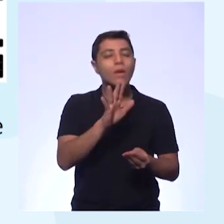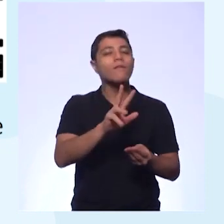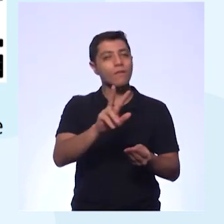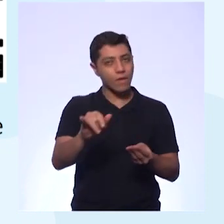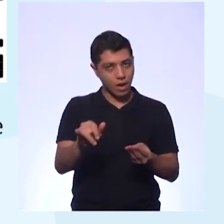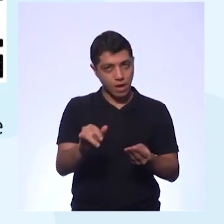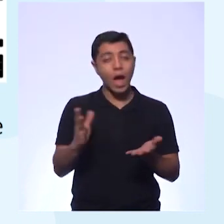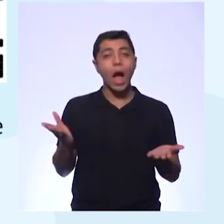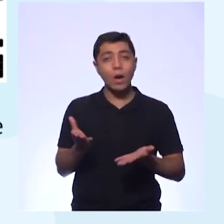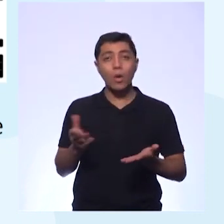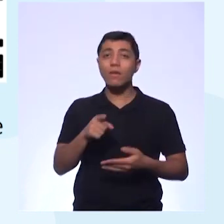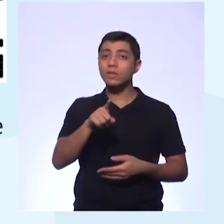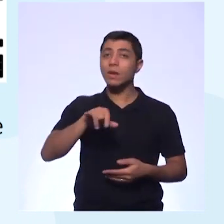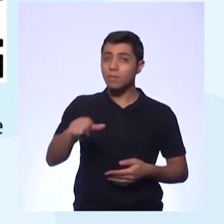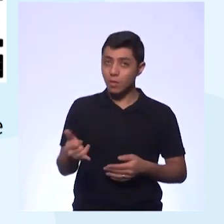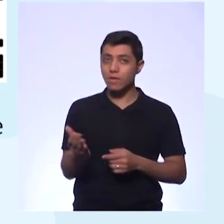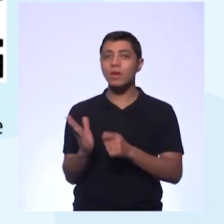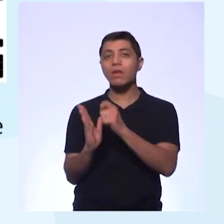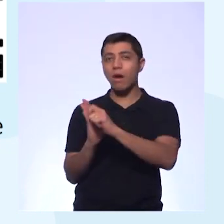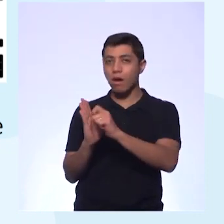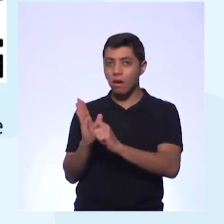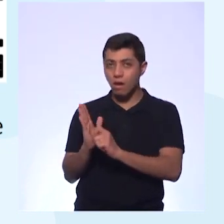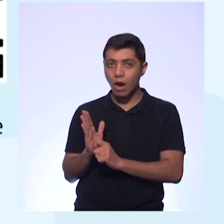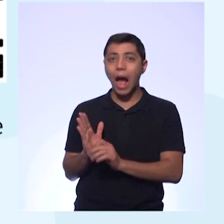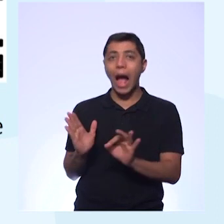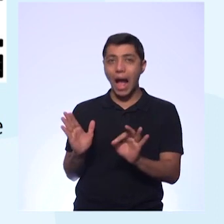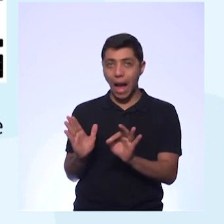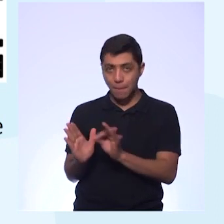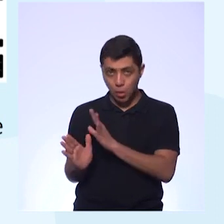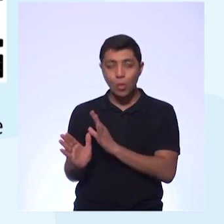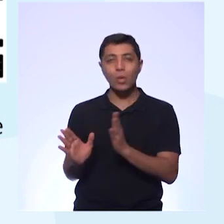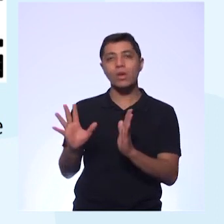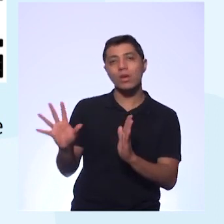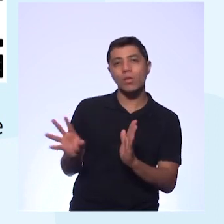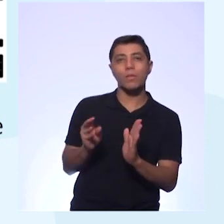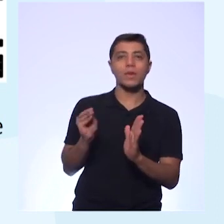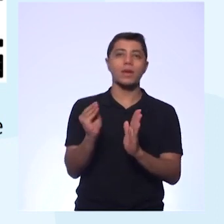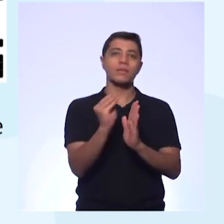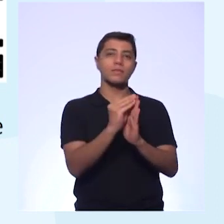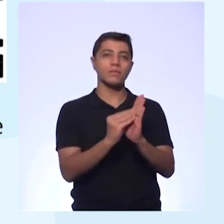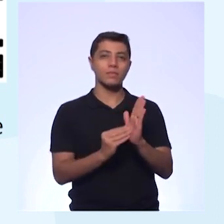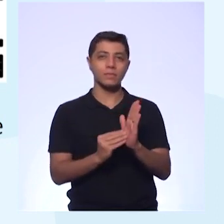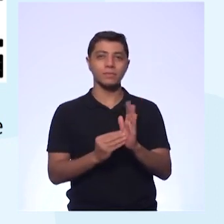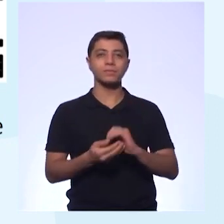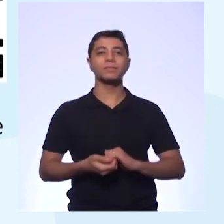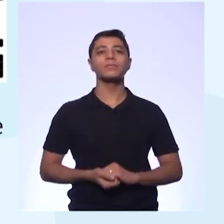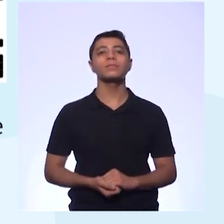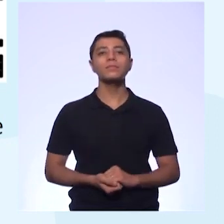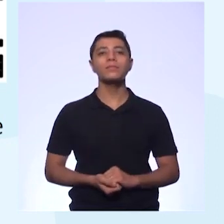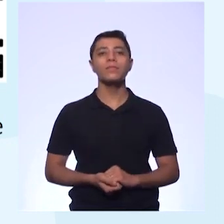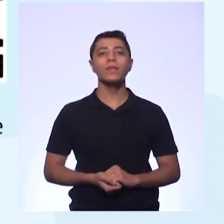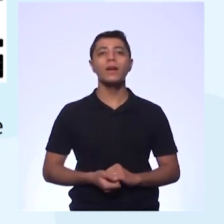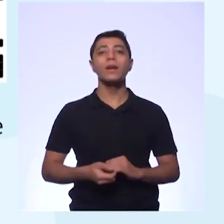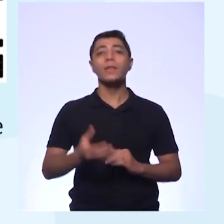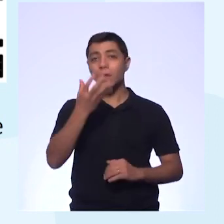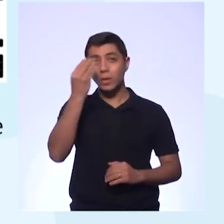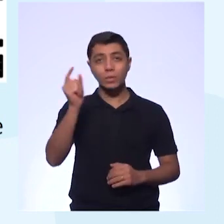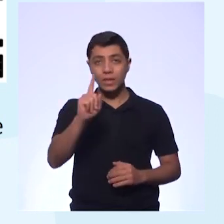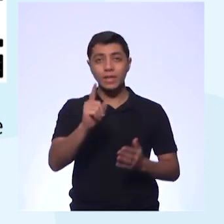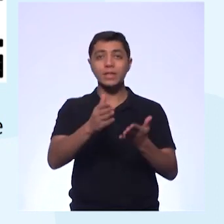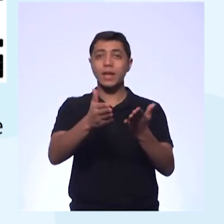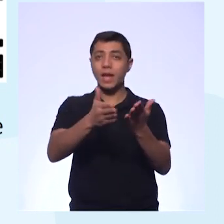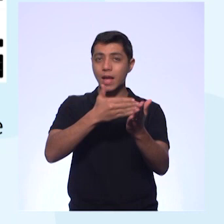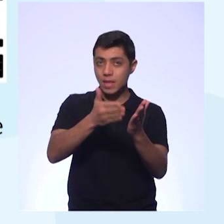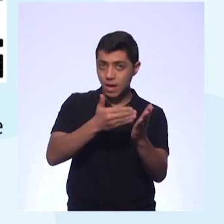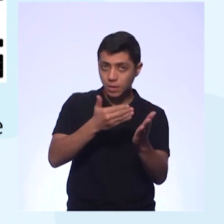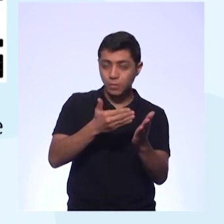isso, vocês o material dessa aula de hoje, que é Your Notebook, Seu caderno, a pen or a pencil, uma caneta